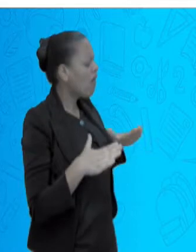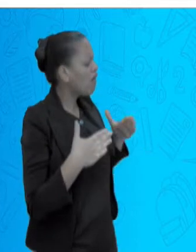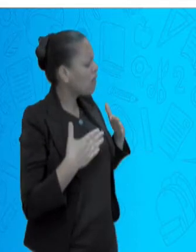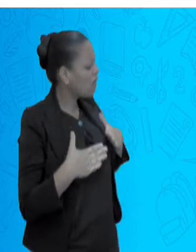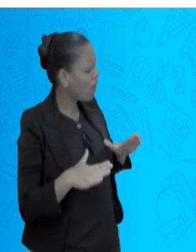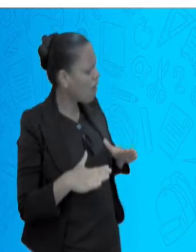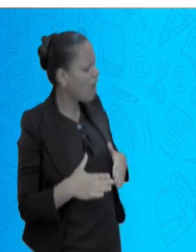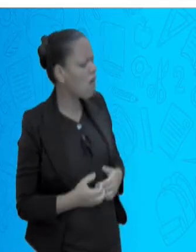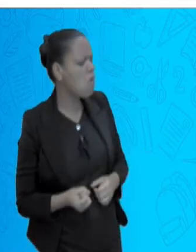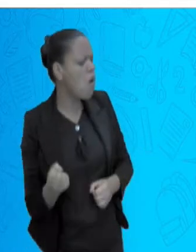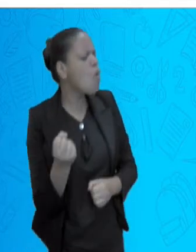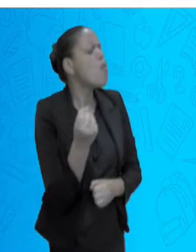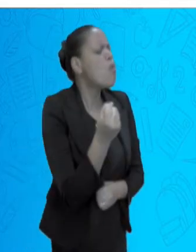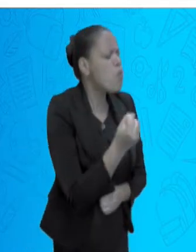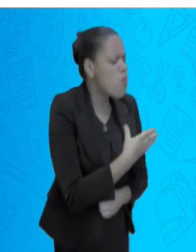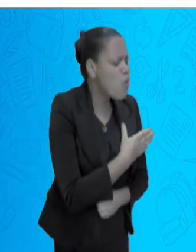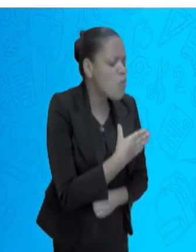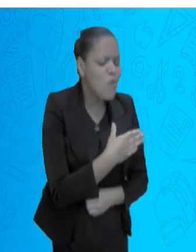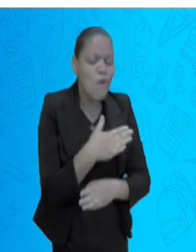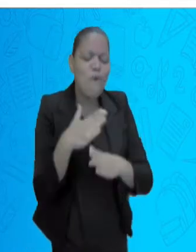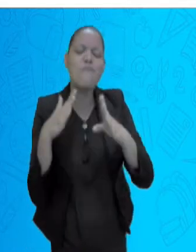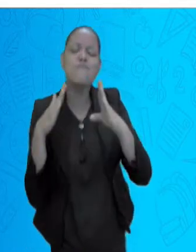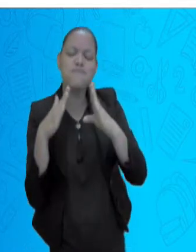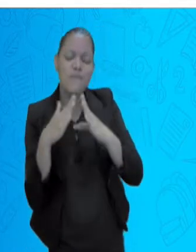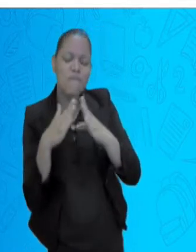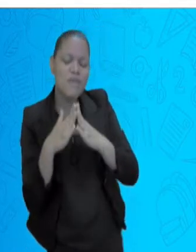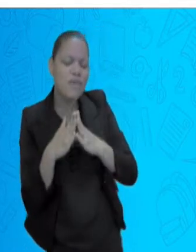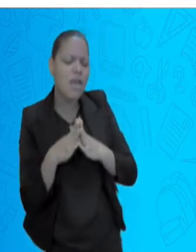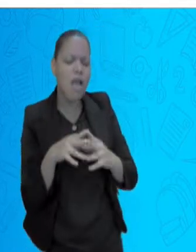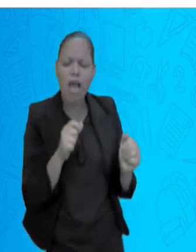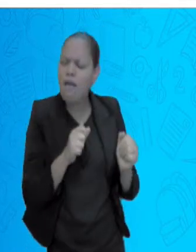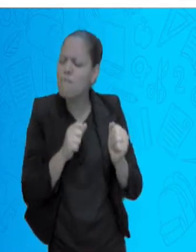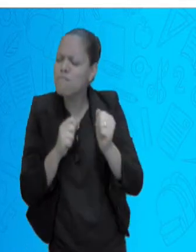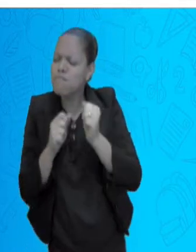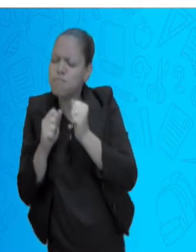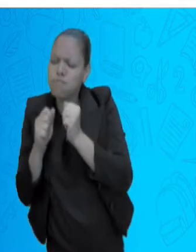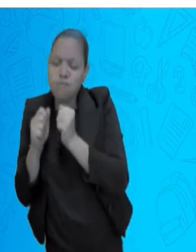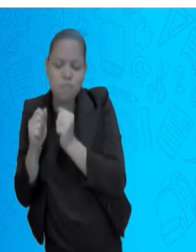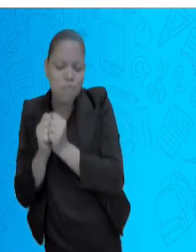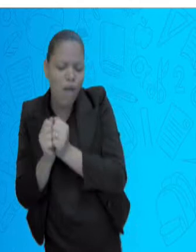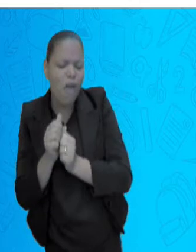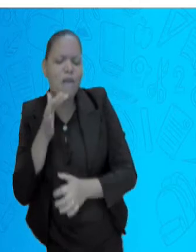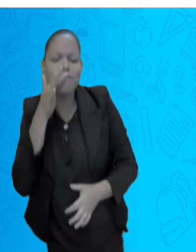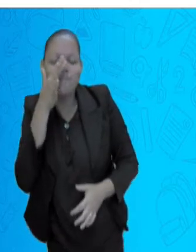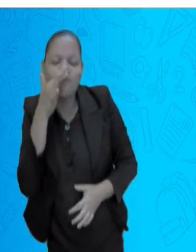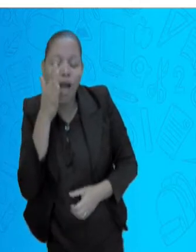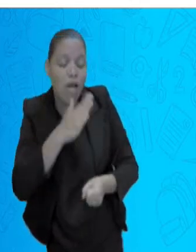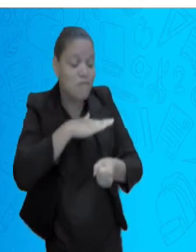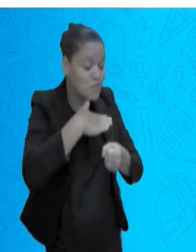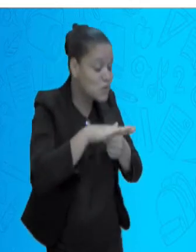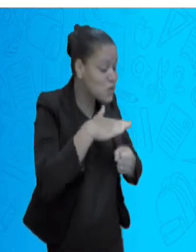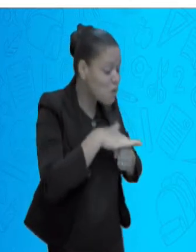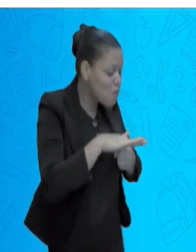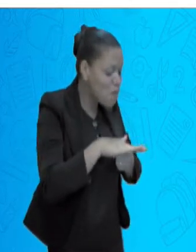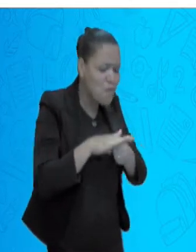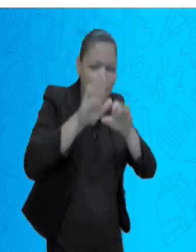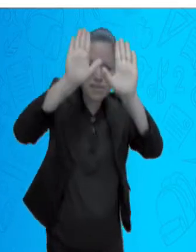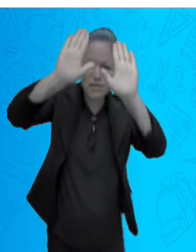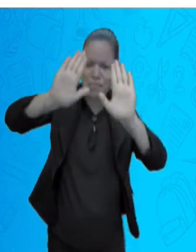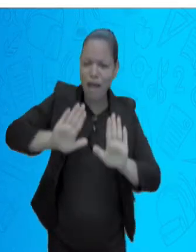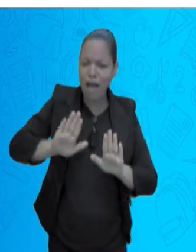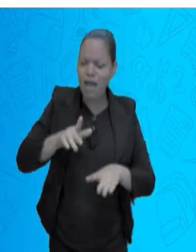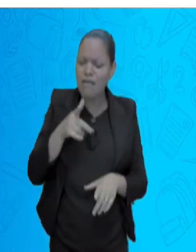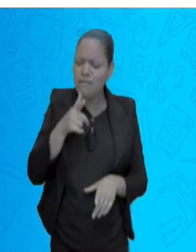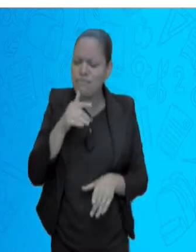da plantação de couve é bem melhor. Ele não tem as paredes mofadas, fica até